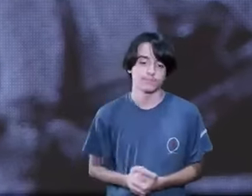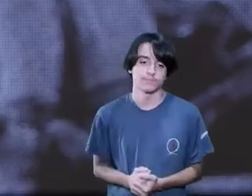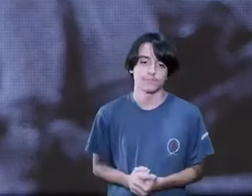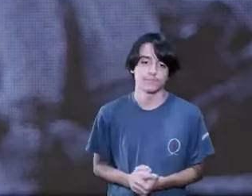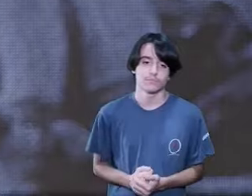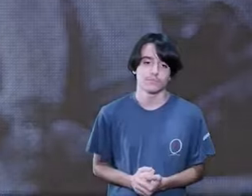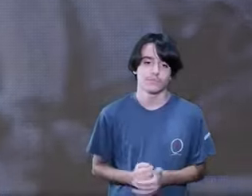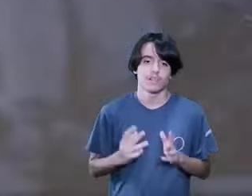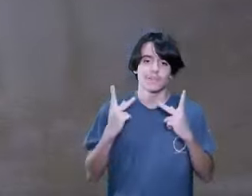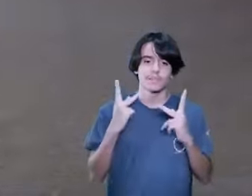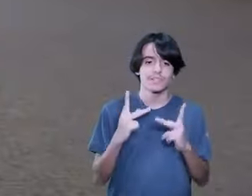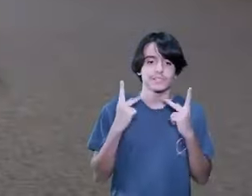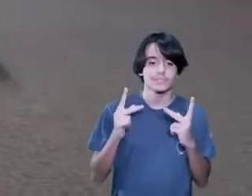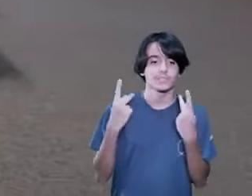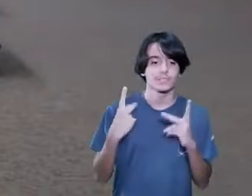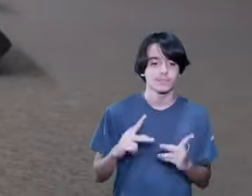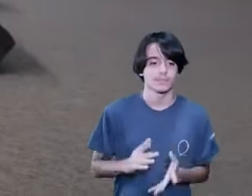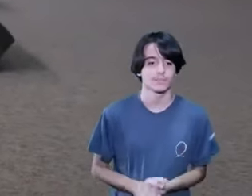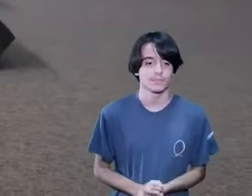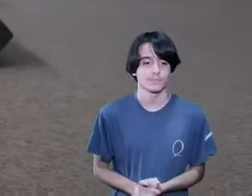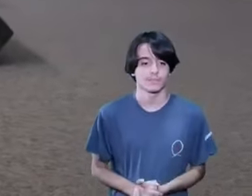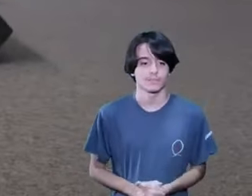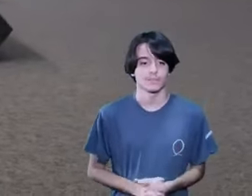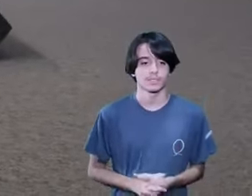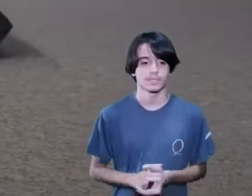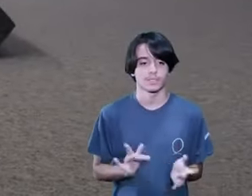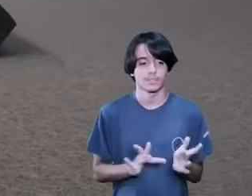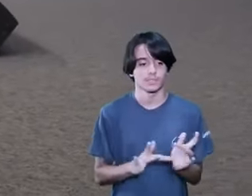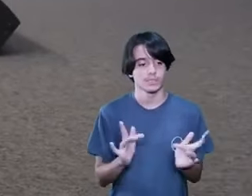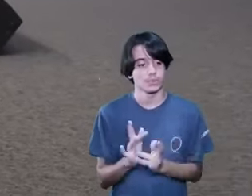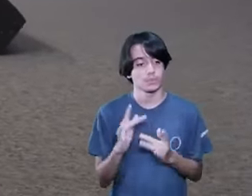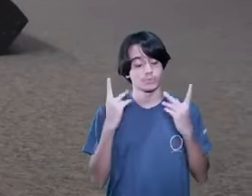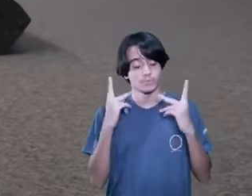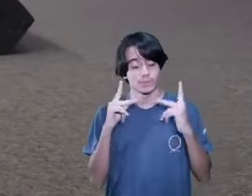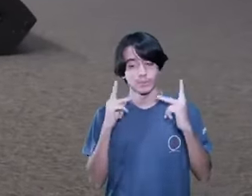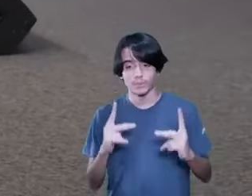com a mensagem que Jesus lhe deu,